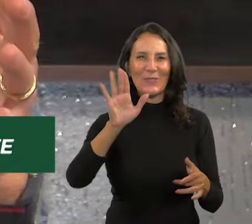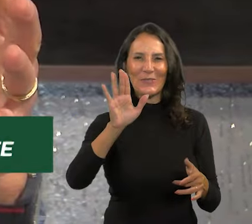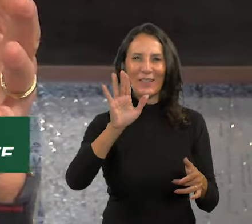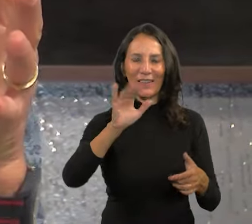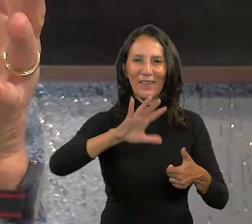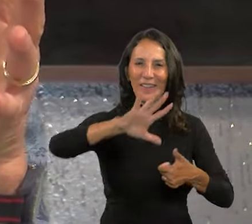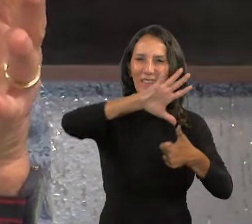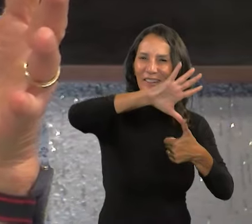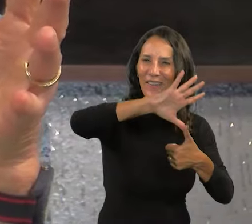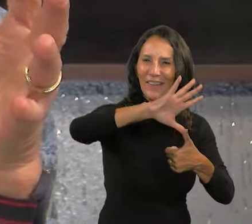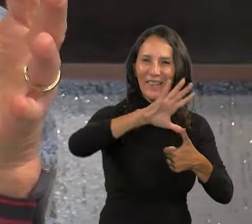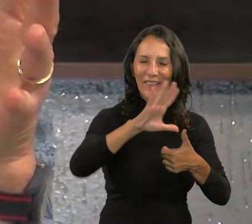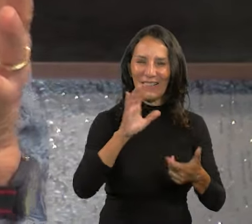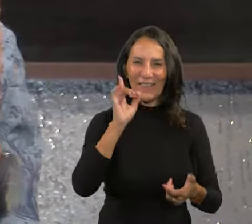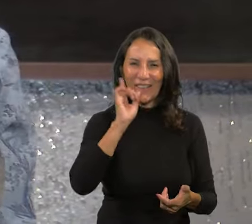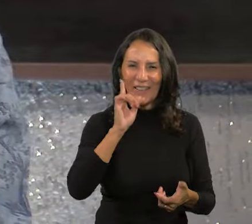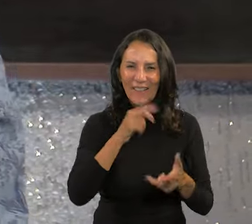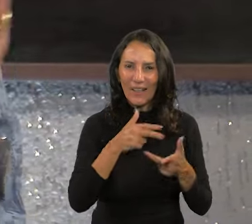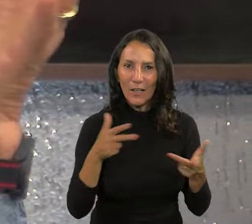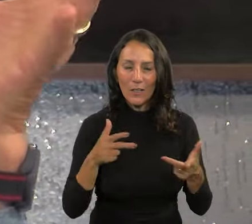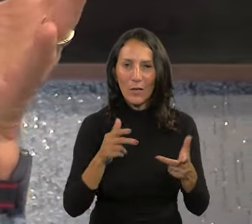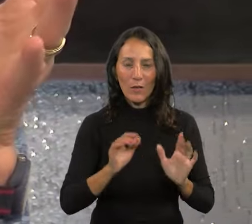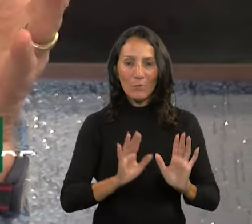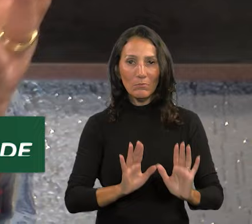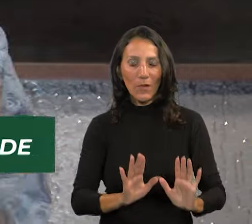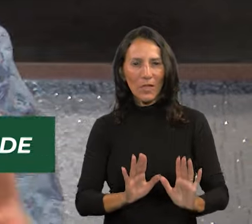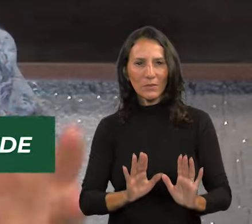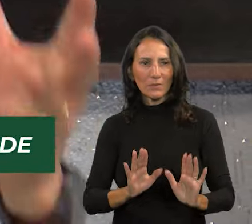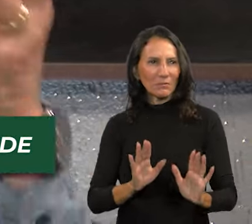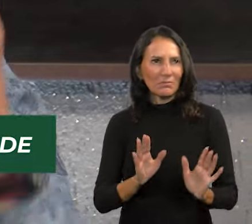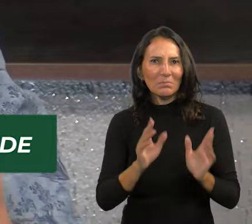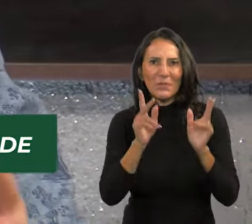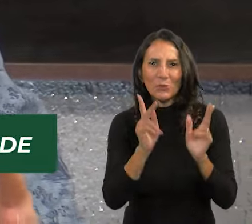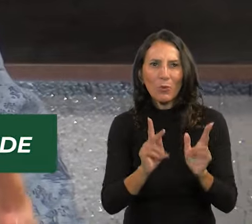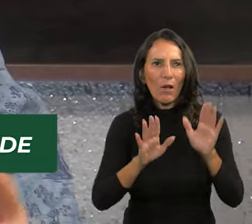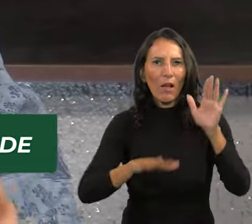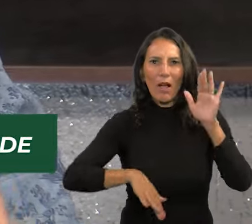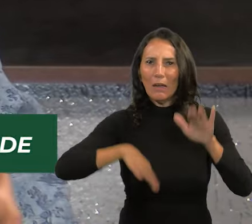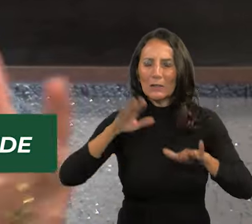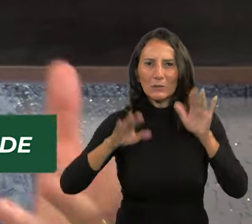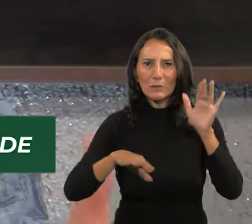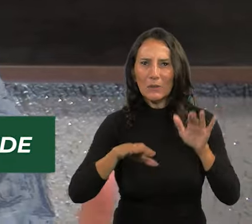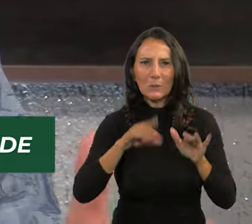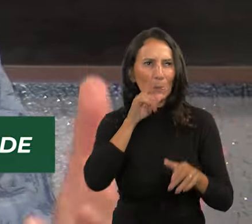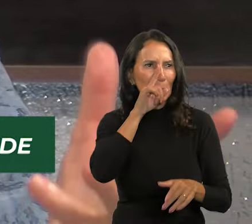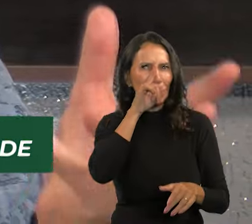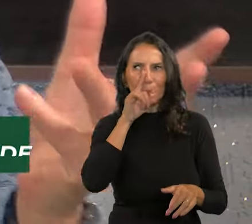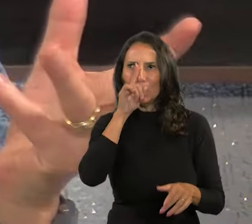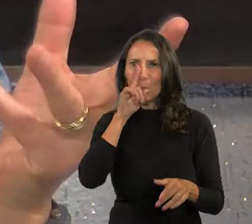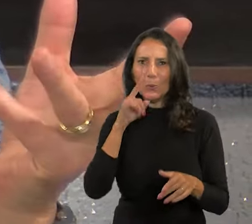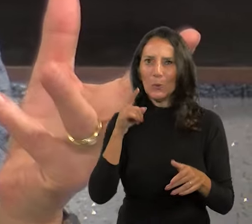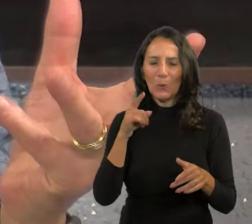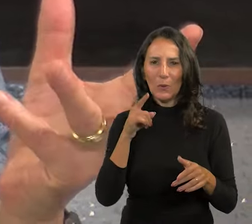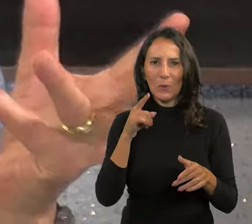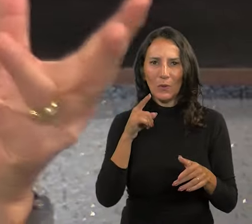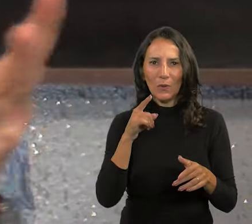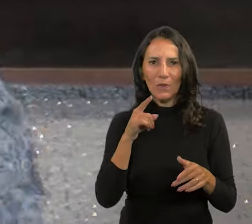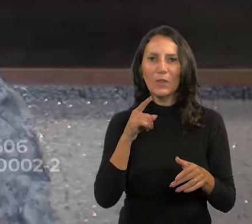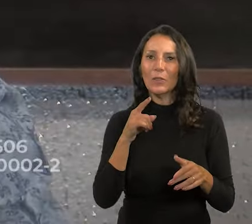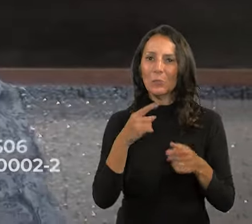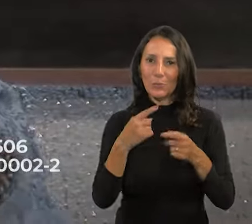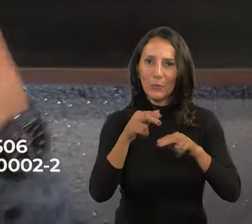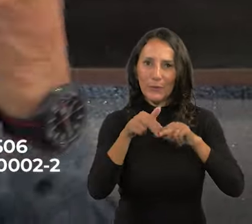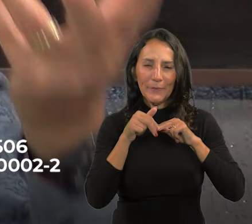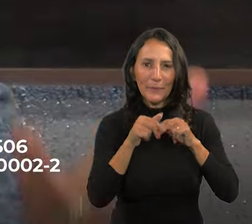pessoas correm os riscos mais absurdos por causa do dinheiro? Digno é o obreiro do seu salário.